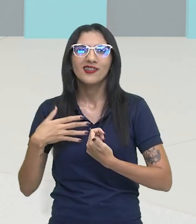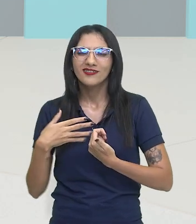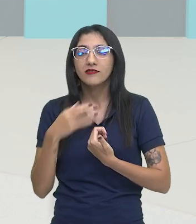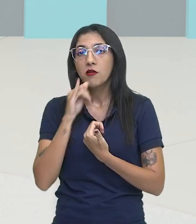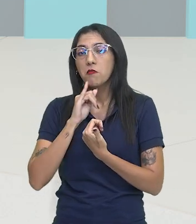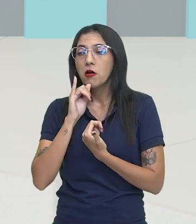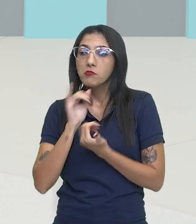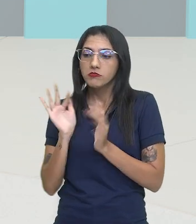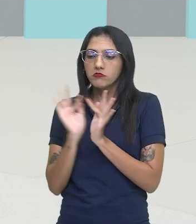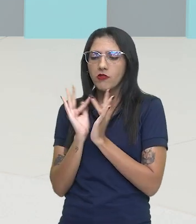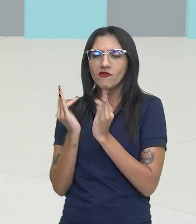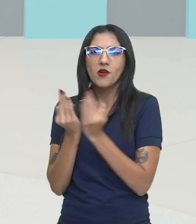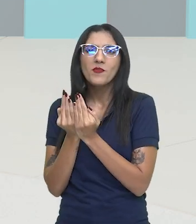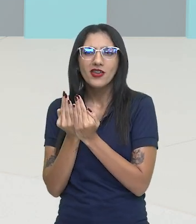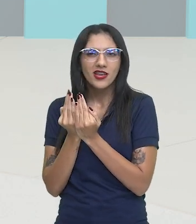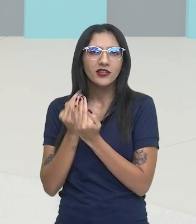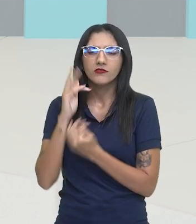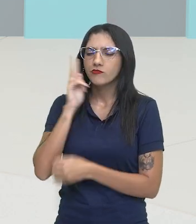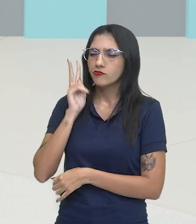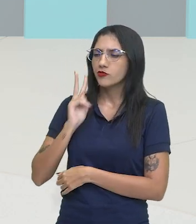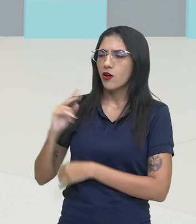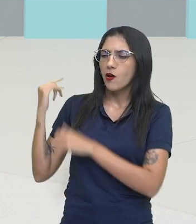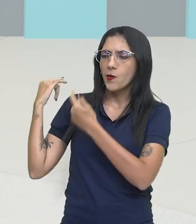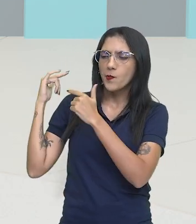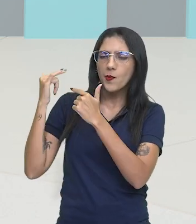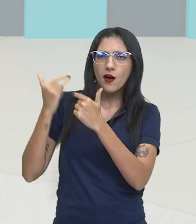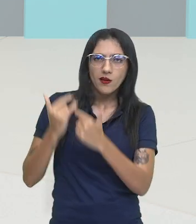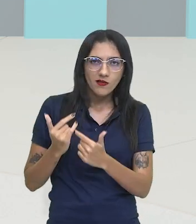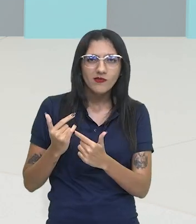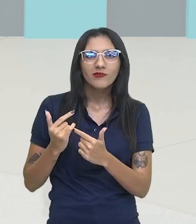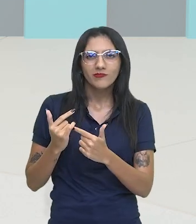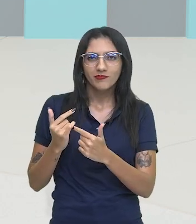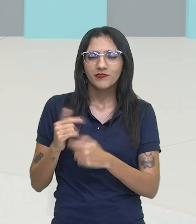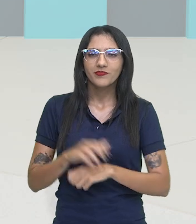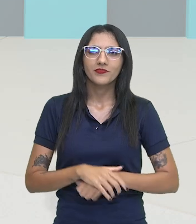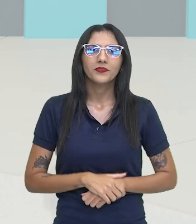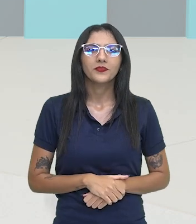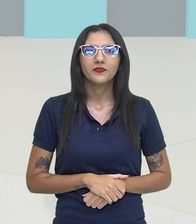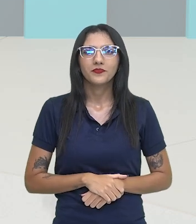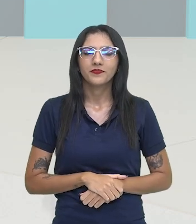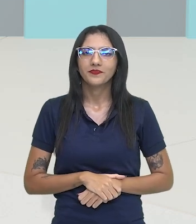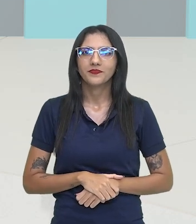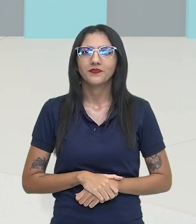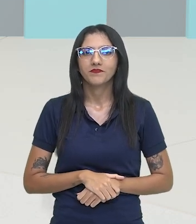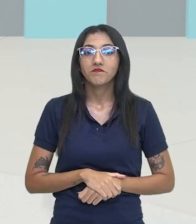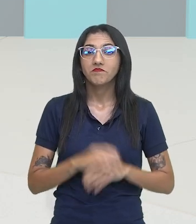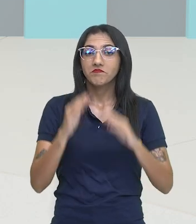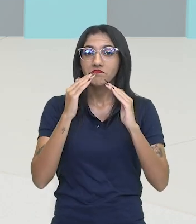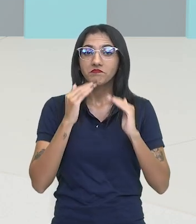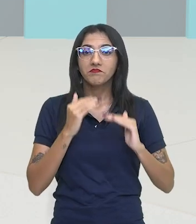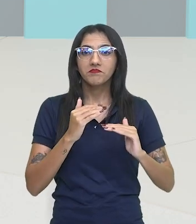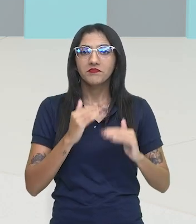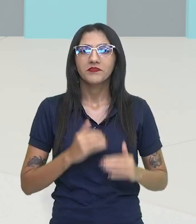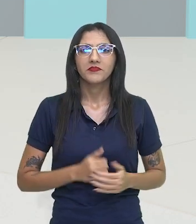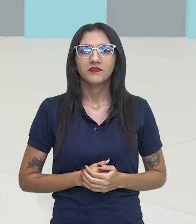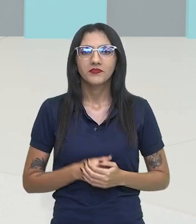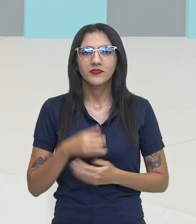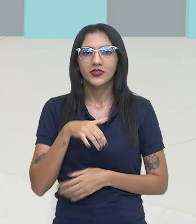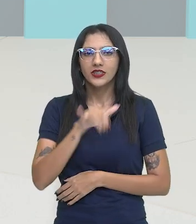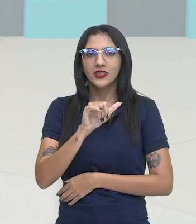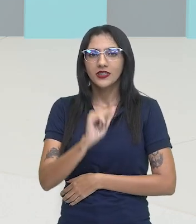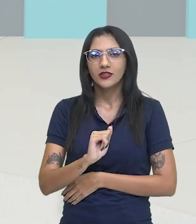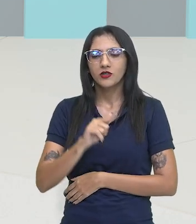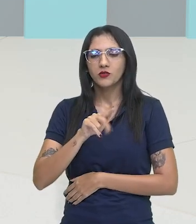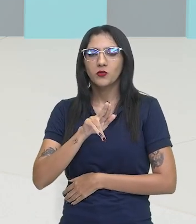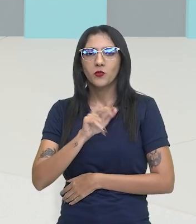contadas, inclusive servem, no final das contas, como meio de aprendizagem, tá bom? E, por fim, nós temos o